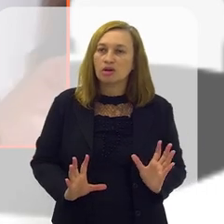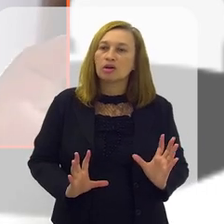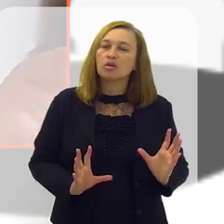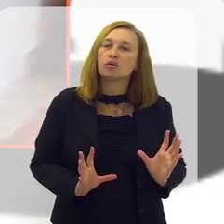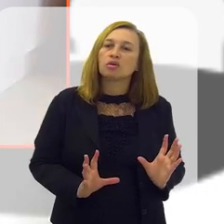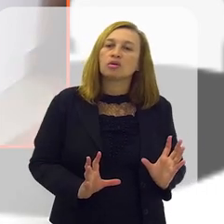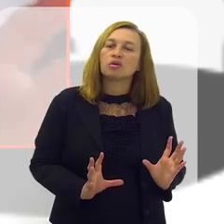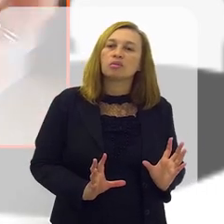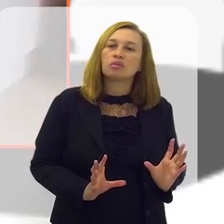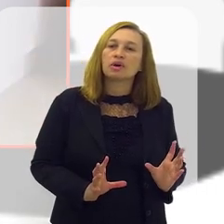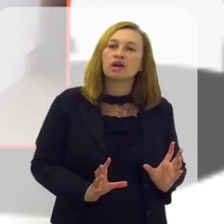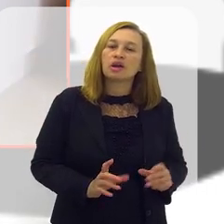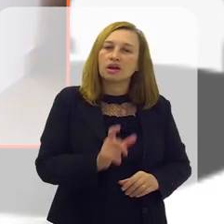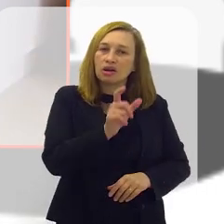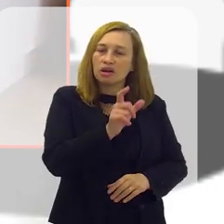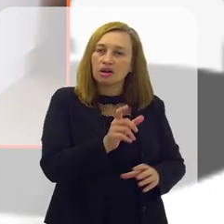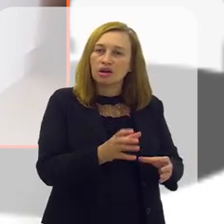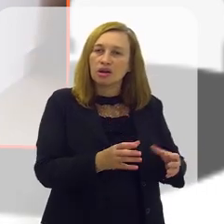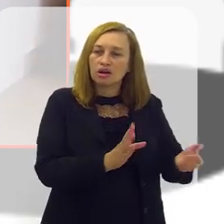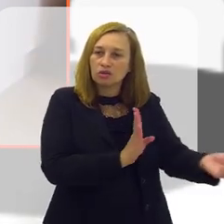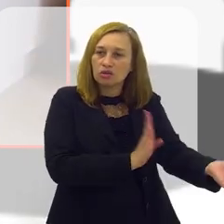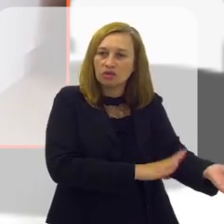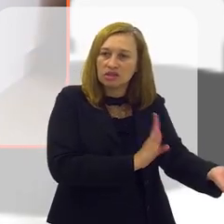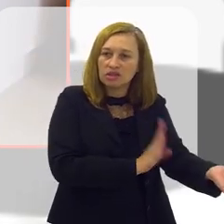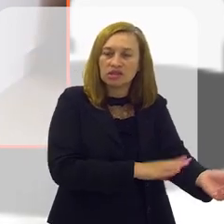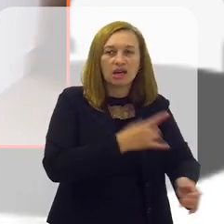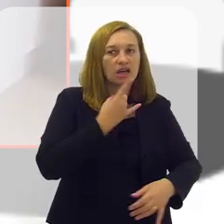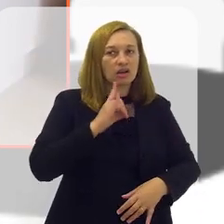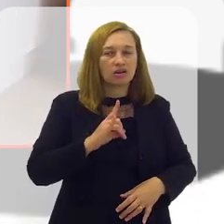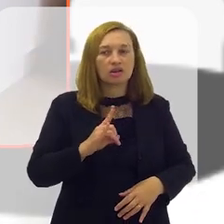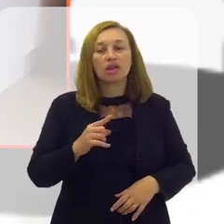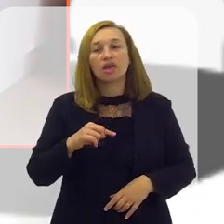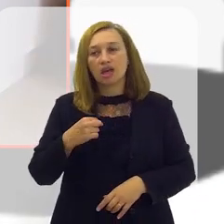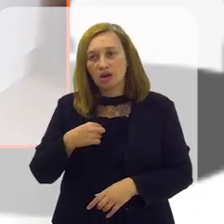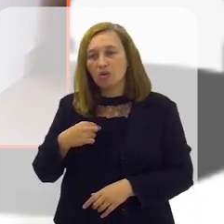membros em recuperação, e eu, como amiga de AA não alcoólica, né,